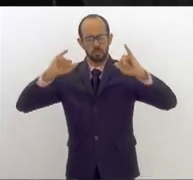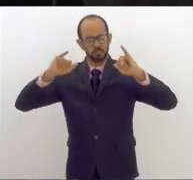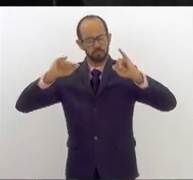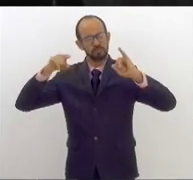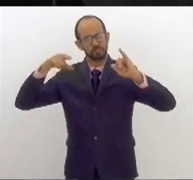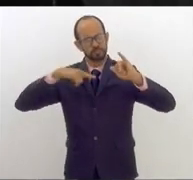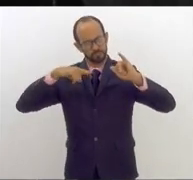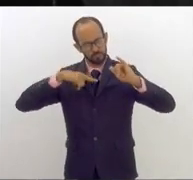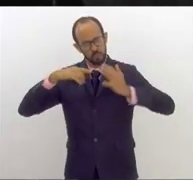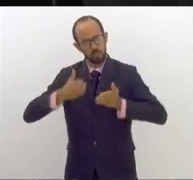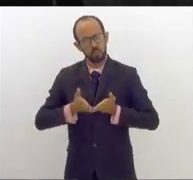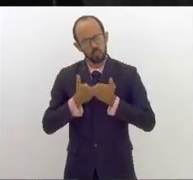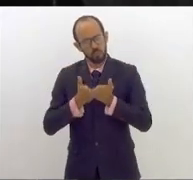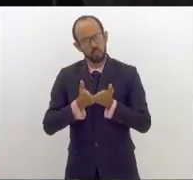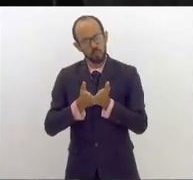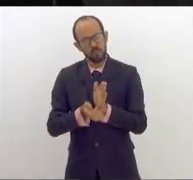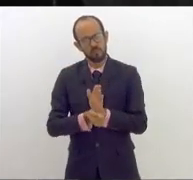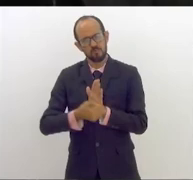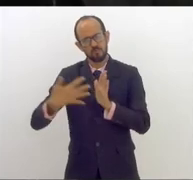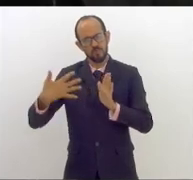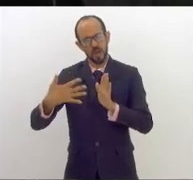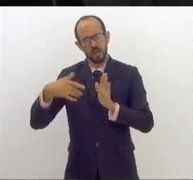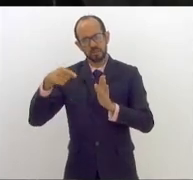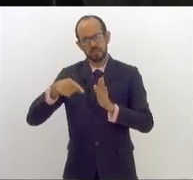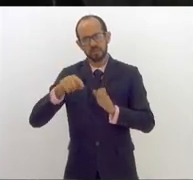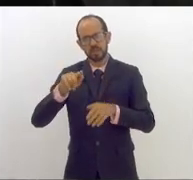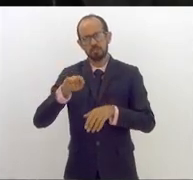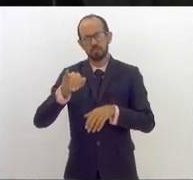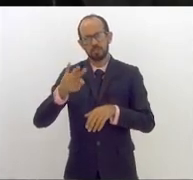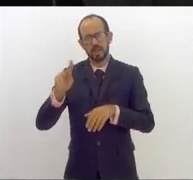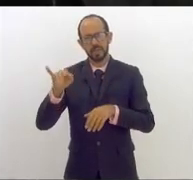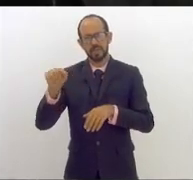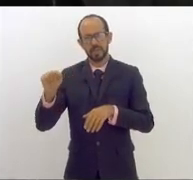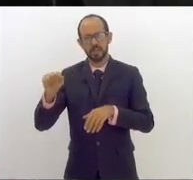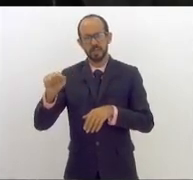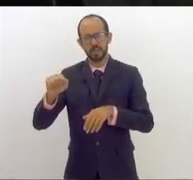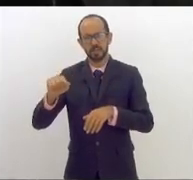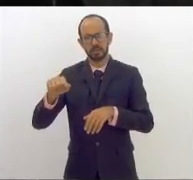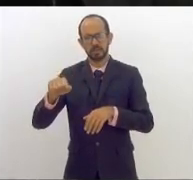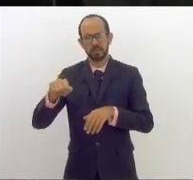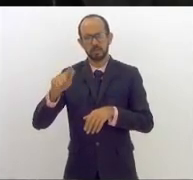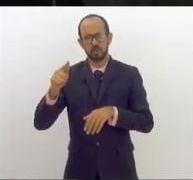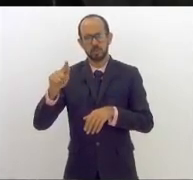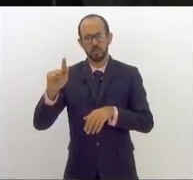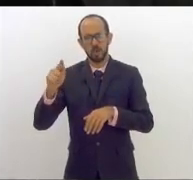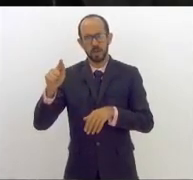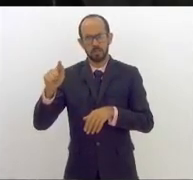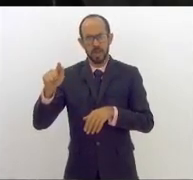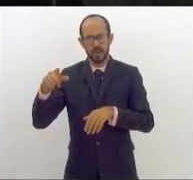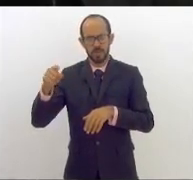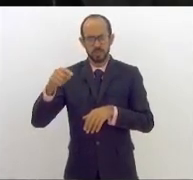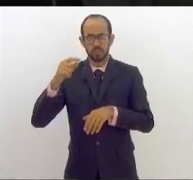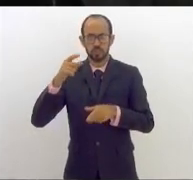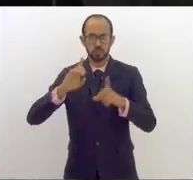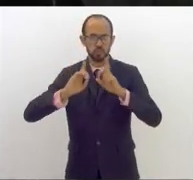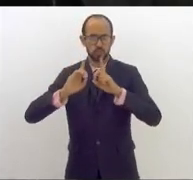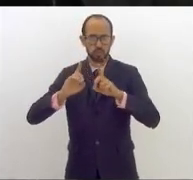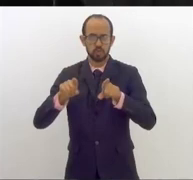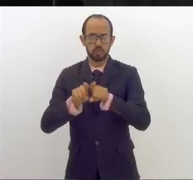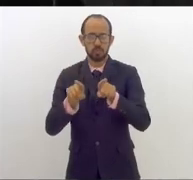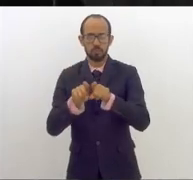abandonadas na Baía de Guanabara fundiadas na Baía de Guanabara discutimos uma taxa de fundeio foi objeto de uma audiência pública Inclusive